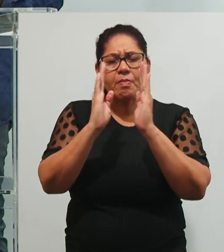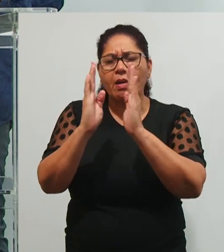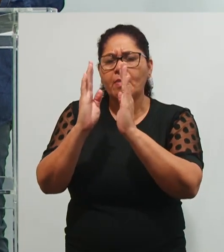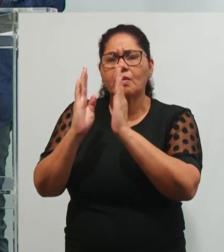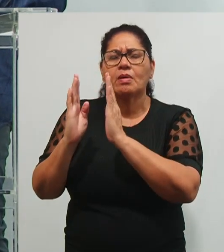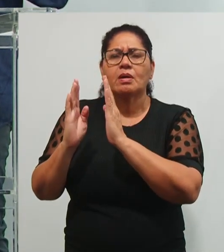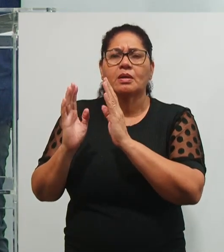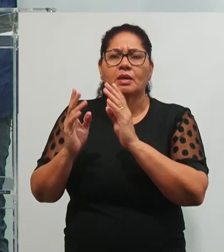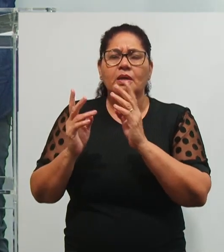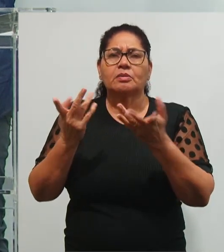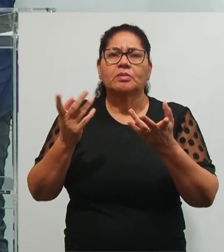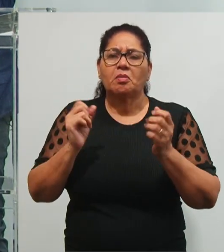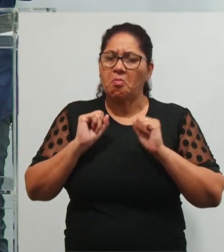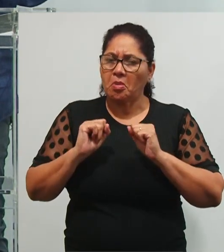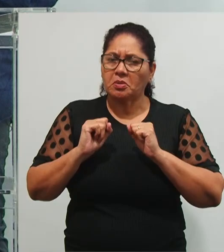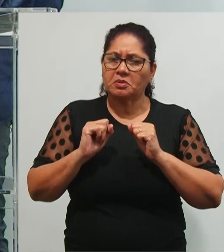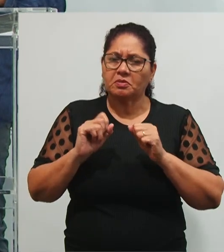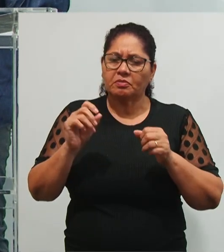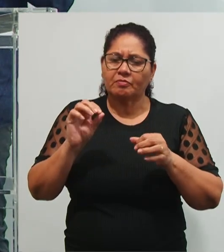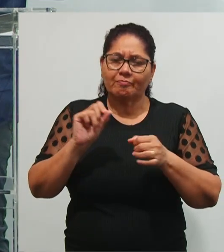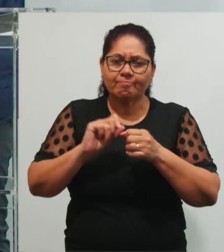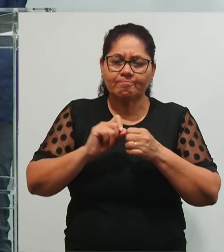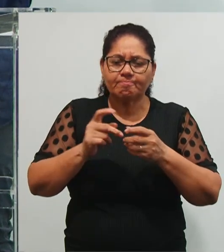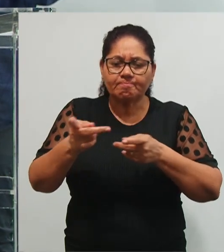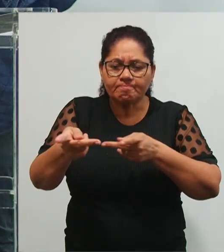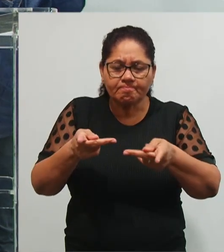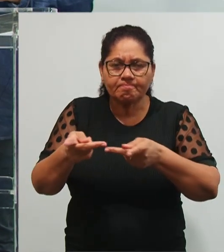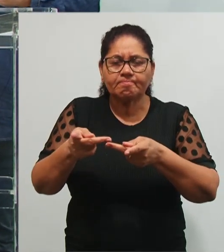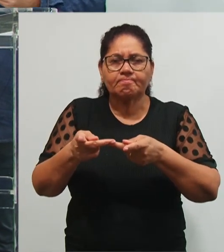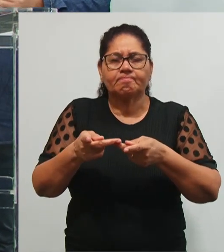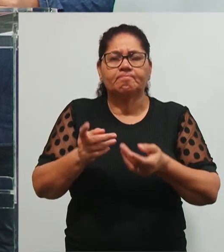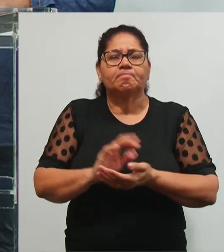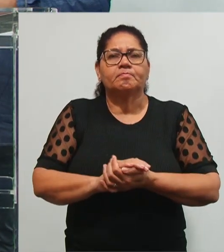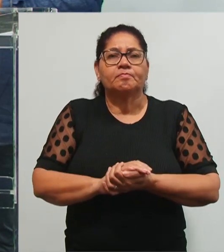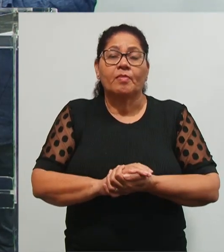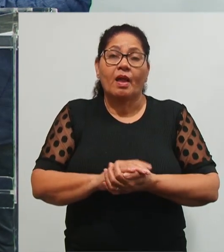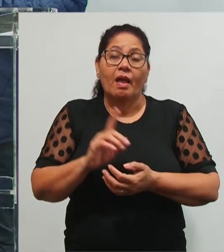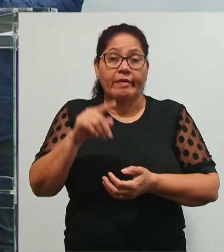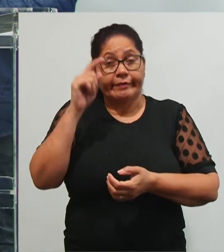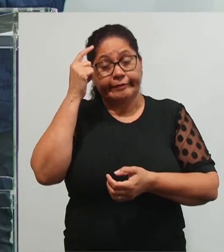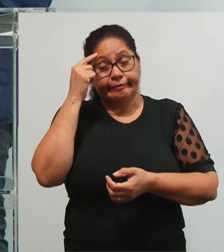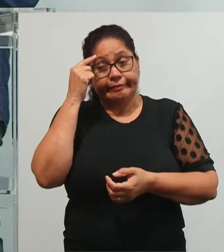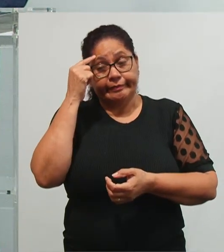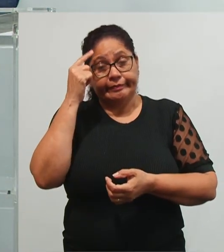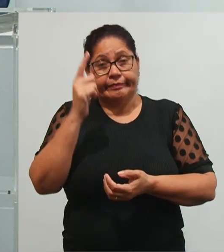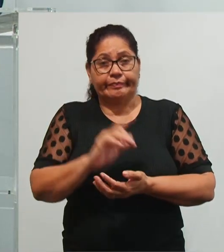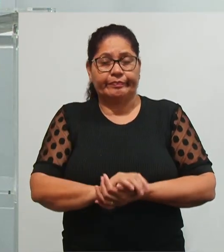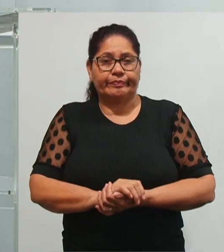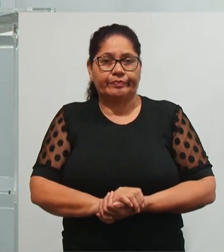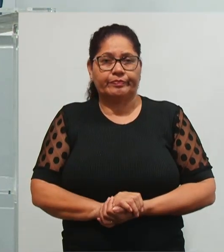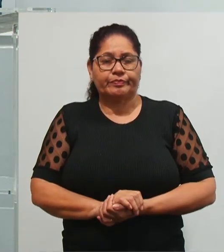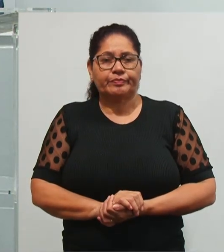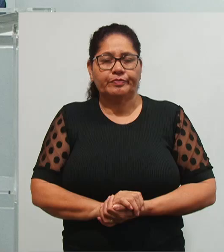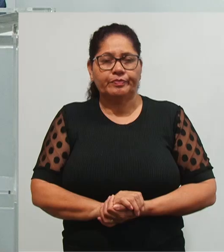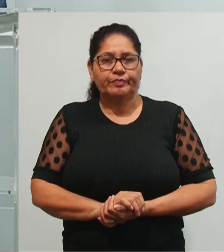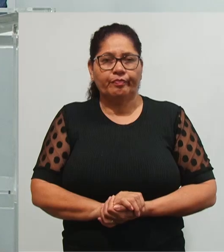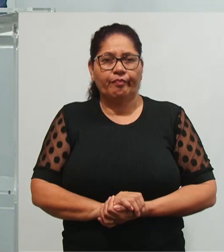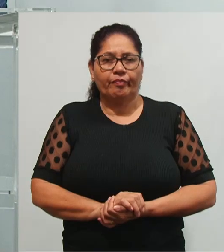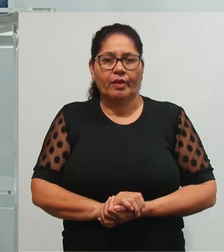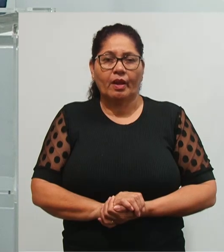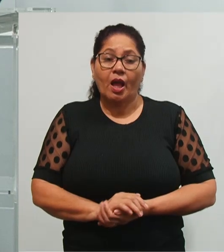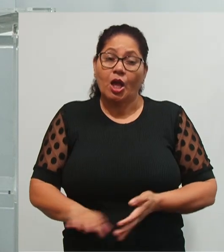adaptada à medida em que a gente vai fazendo, realizando novas entregas. Então, essa é a ideia.